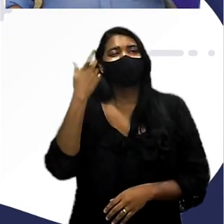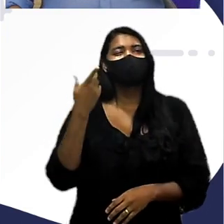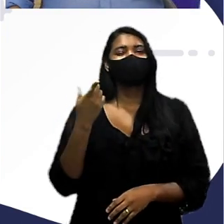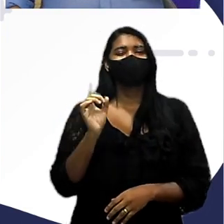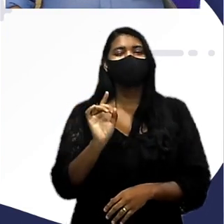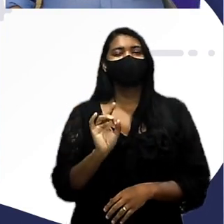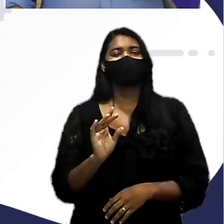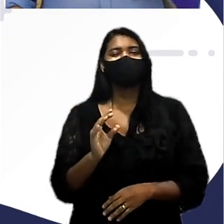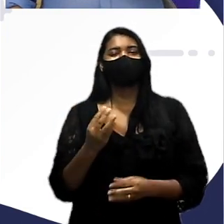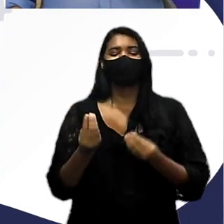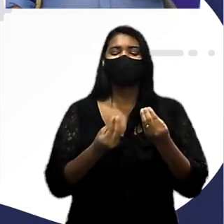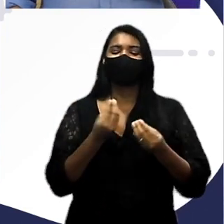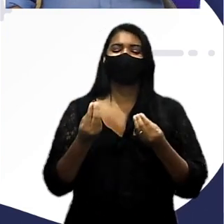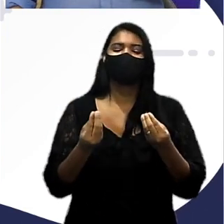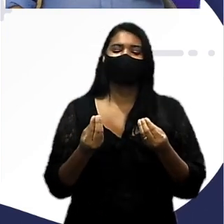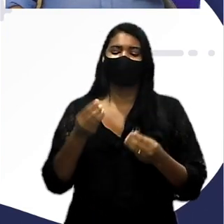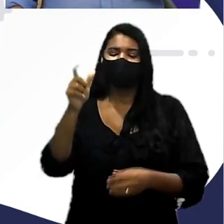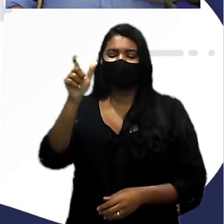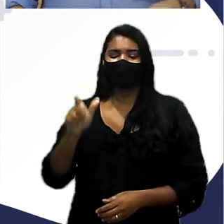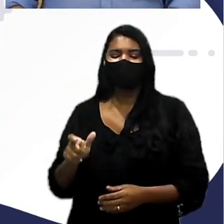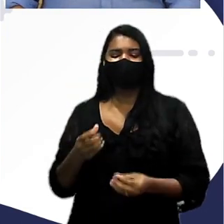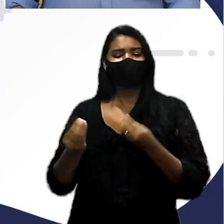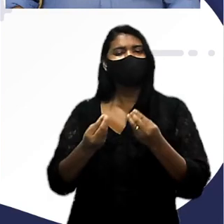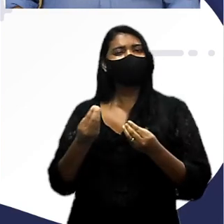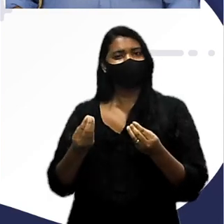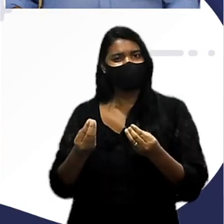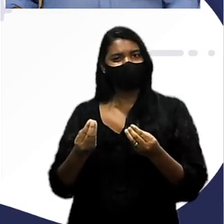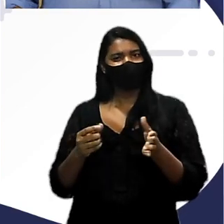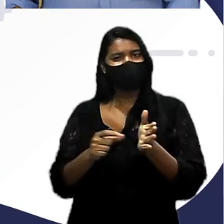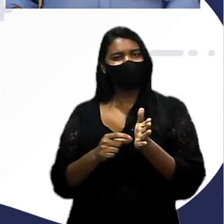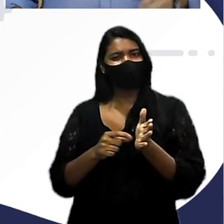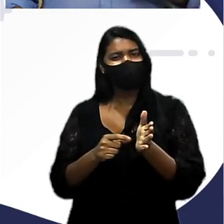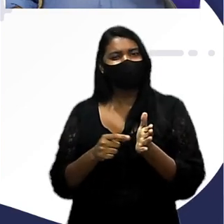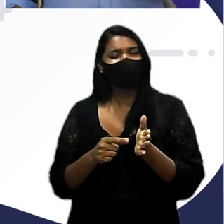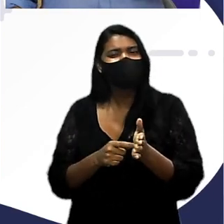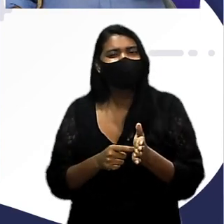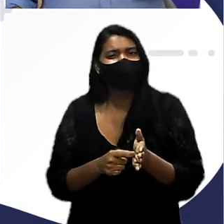apenas num formato, apenas de uma maneira